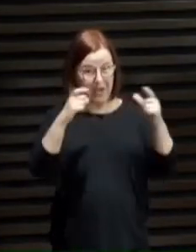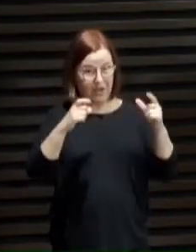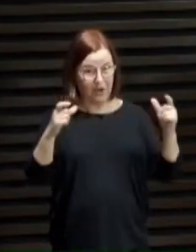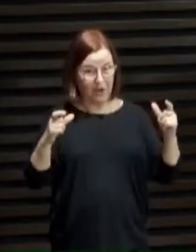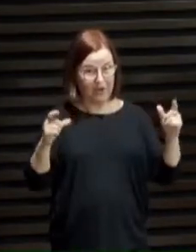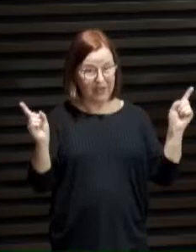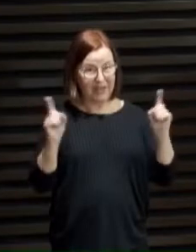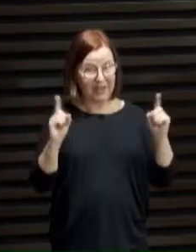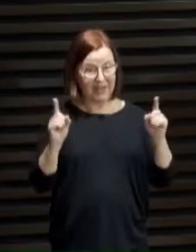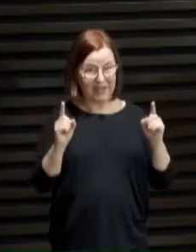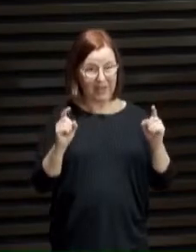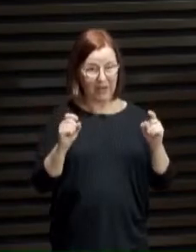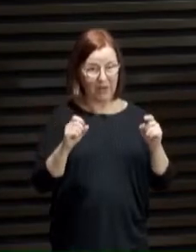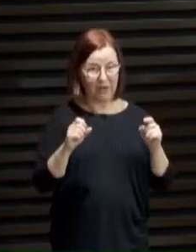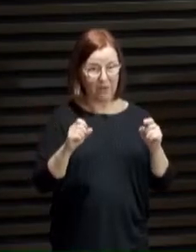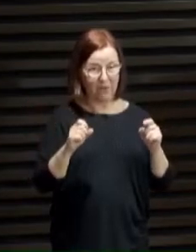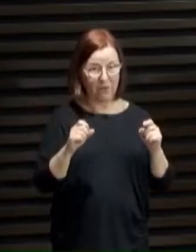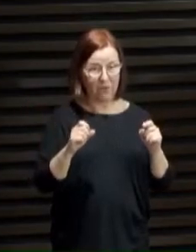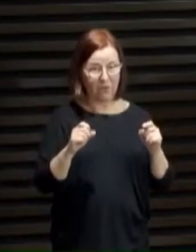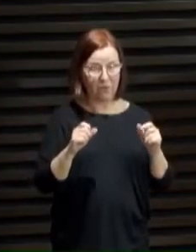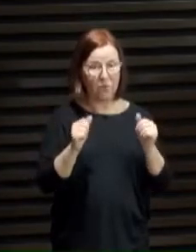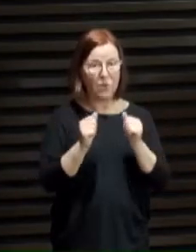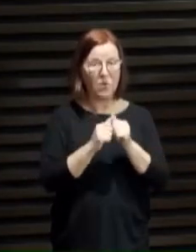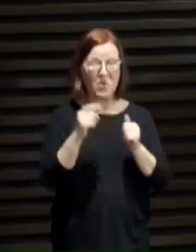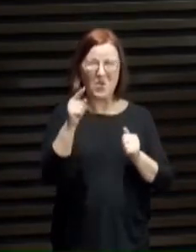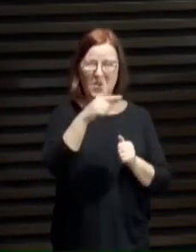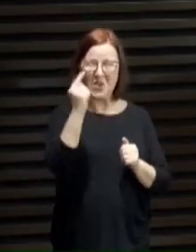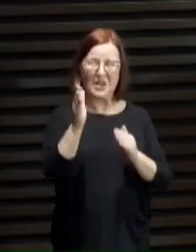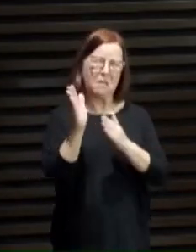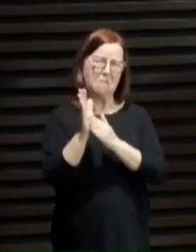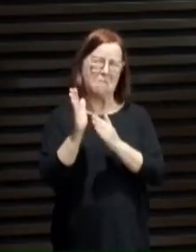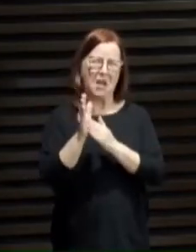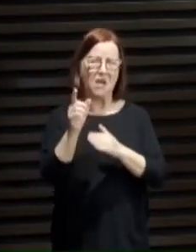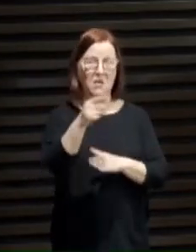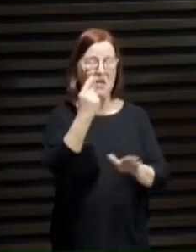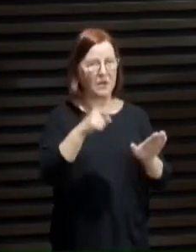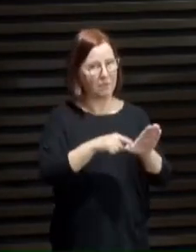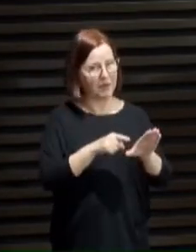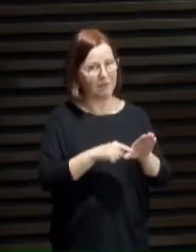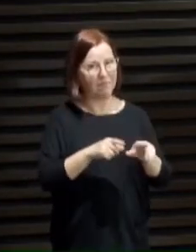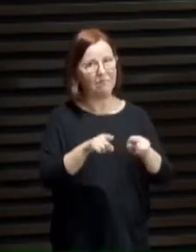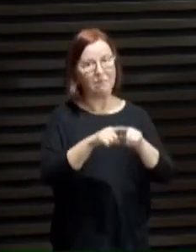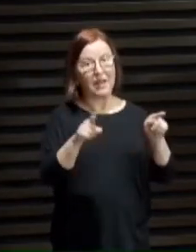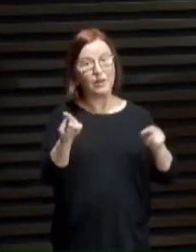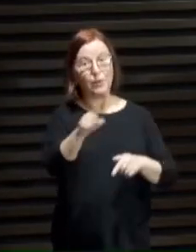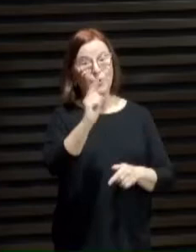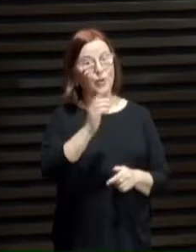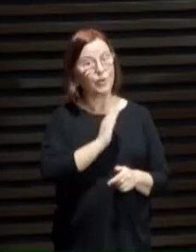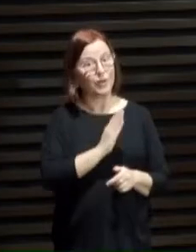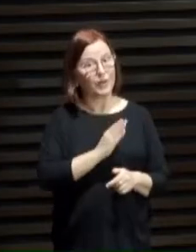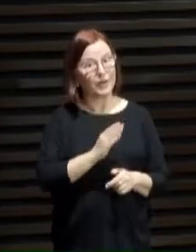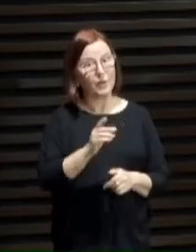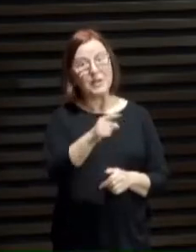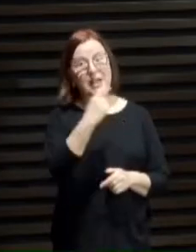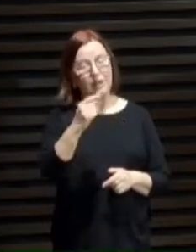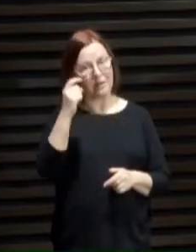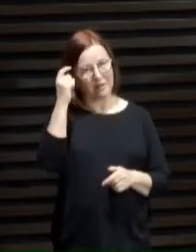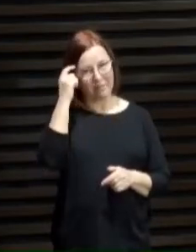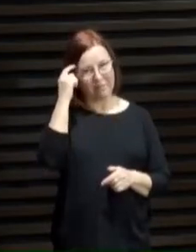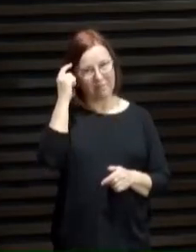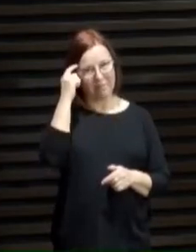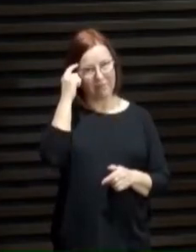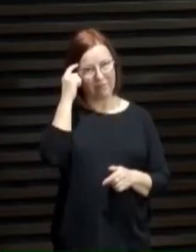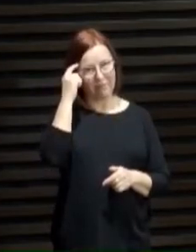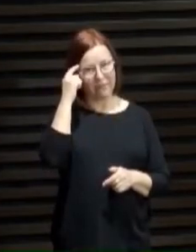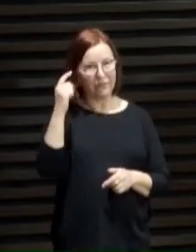as nossas mãos e com os nossos pés, mas é com o nosso coração e nossa mente.